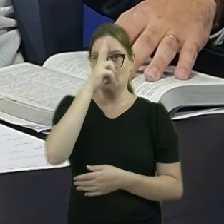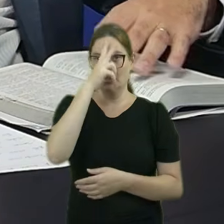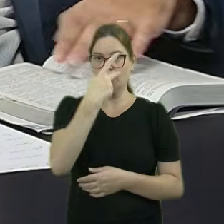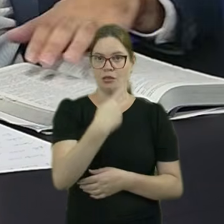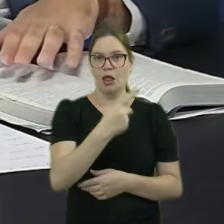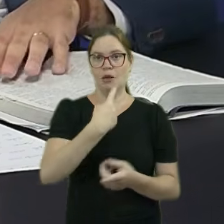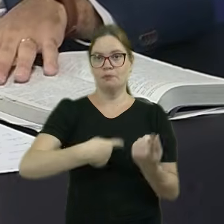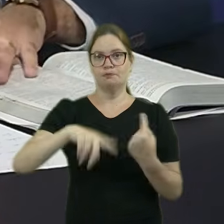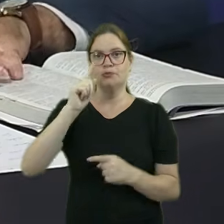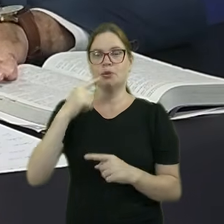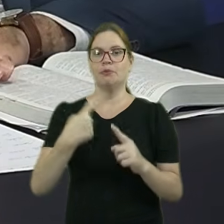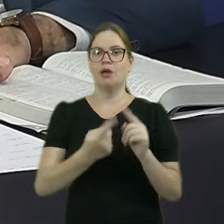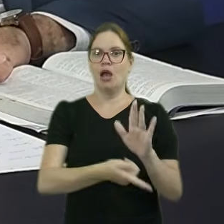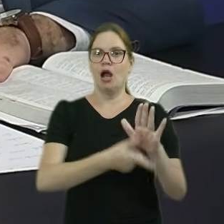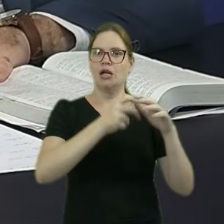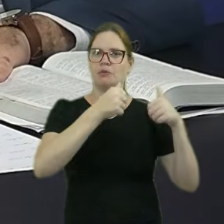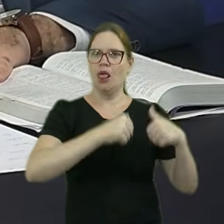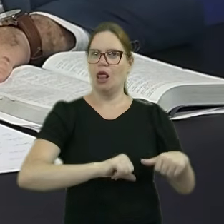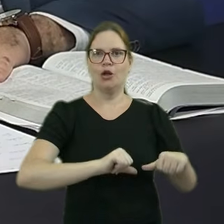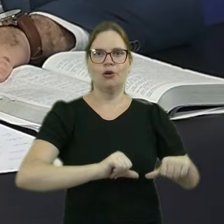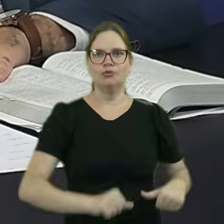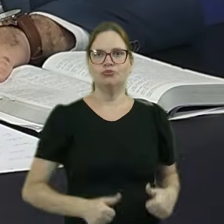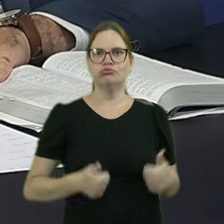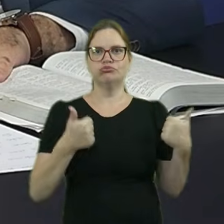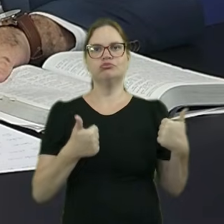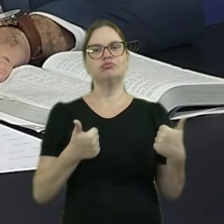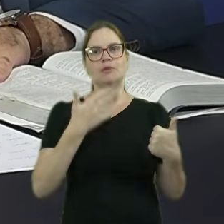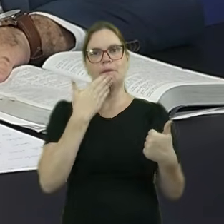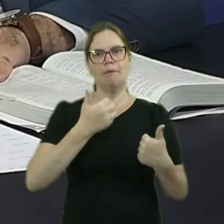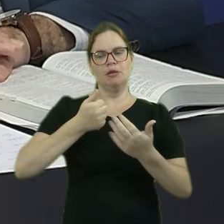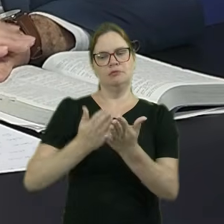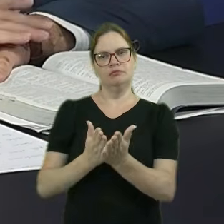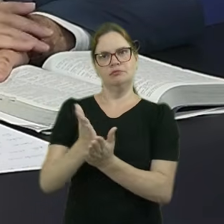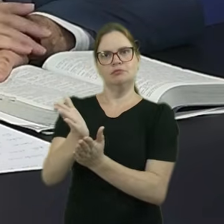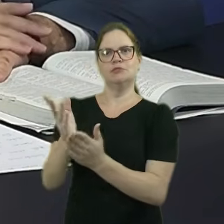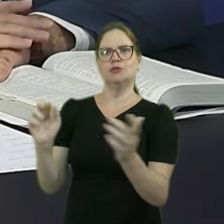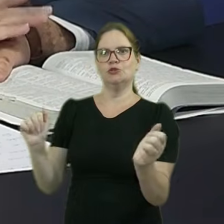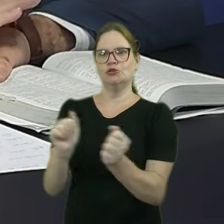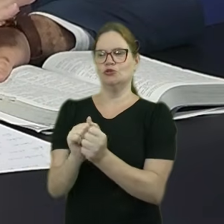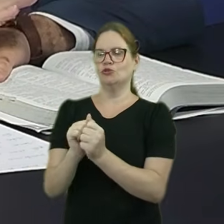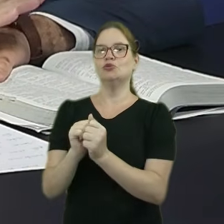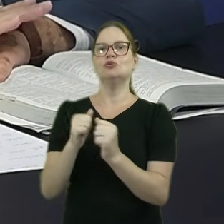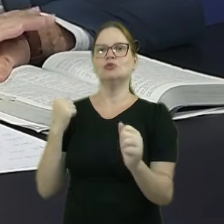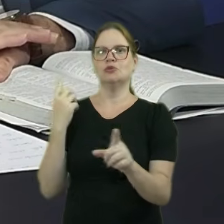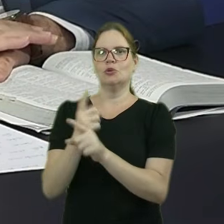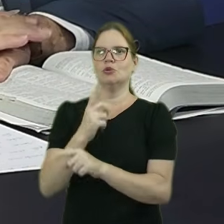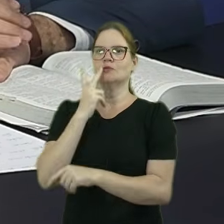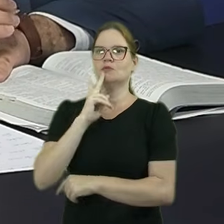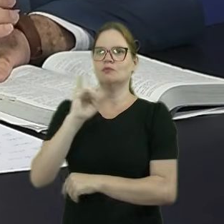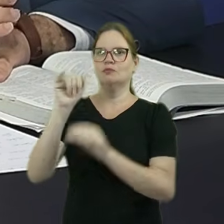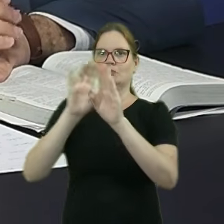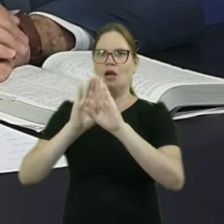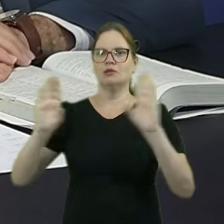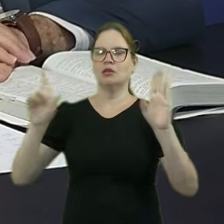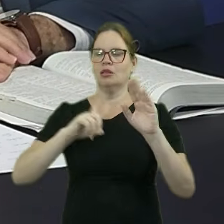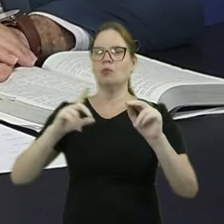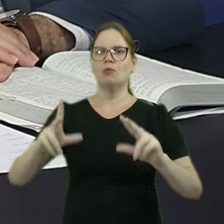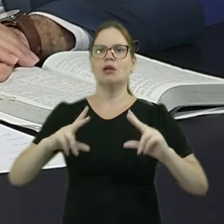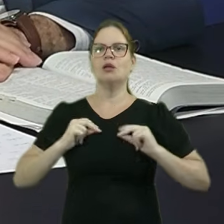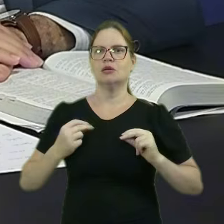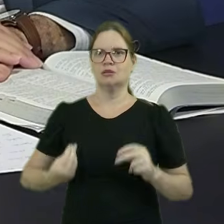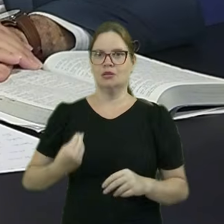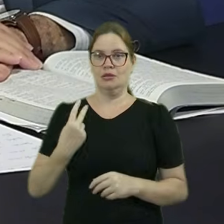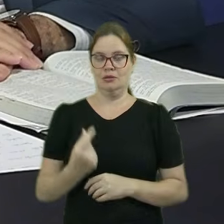indo a pior, de só piorar, não. Agora ela tem um caminho, uma jornada para o encontro com o Pai Celestial, ela tem uma herança